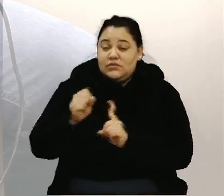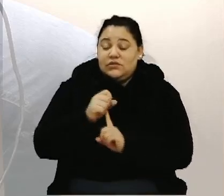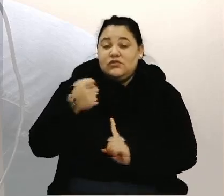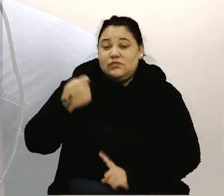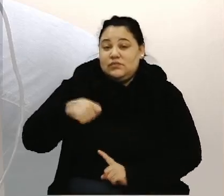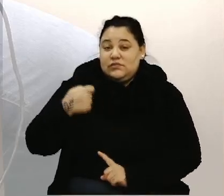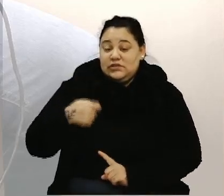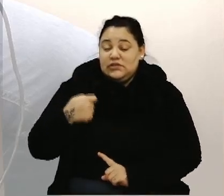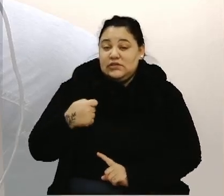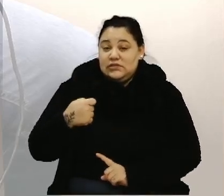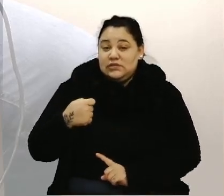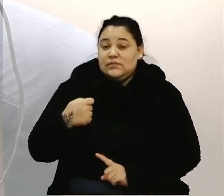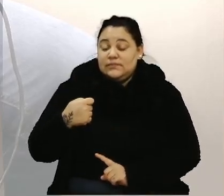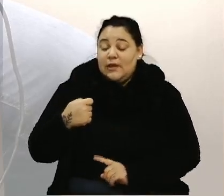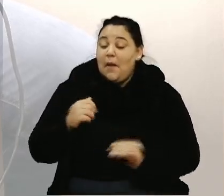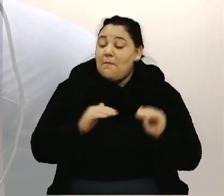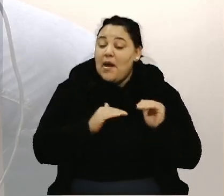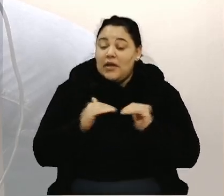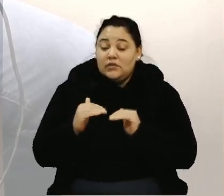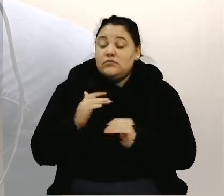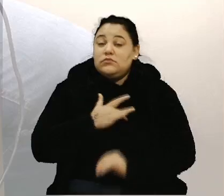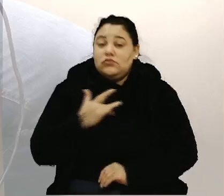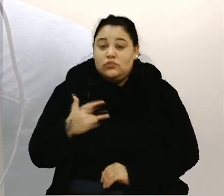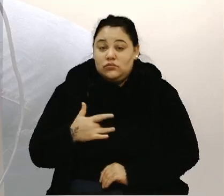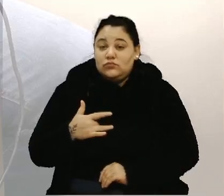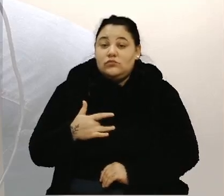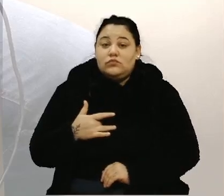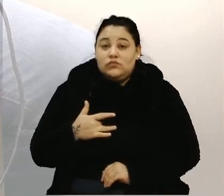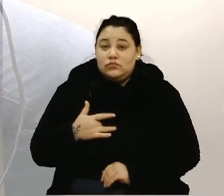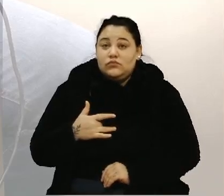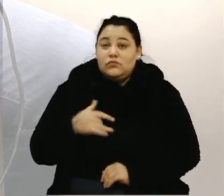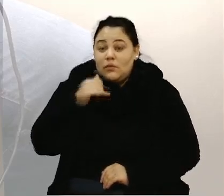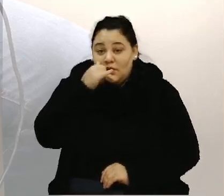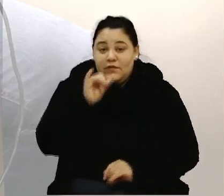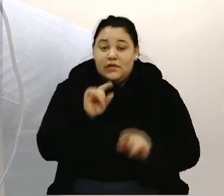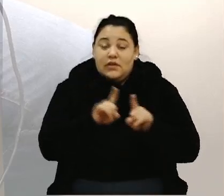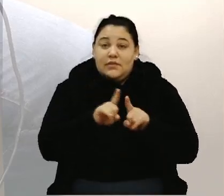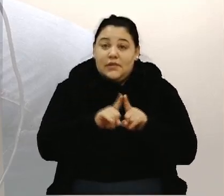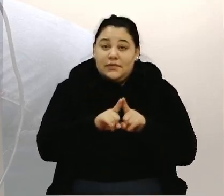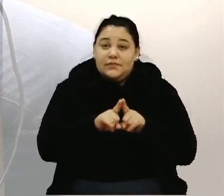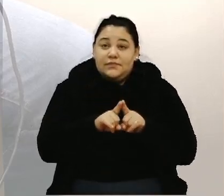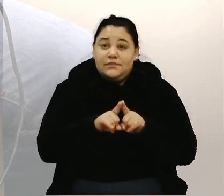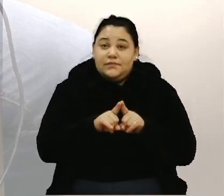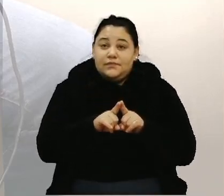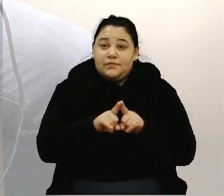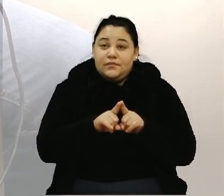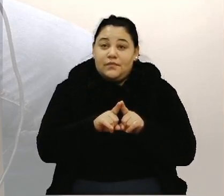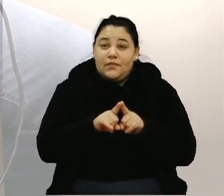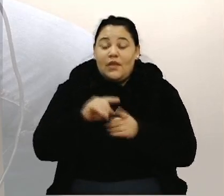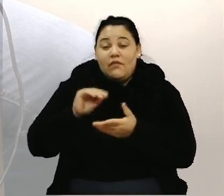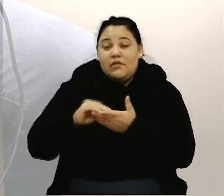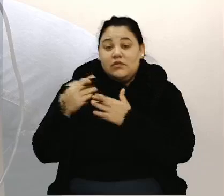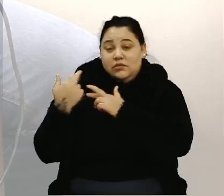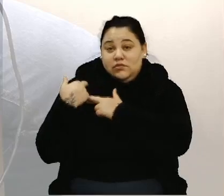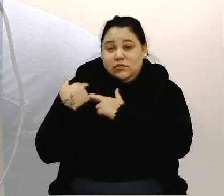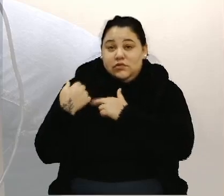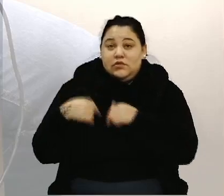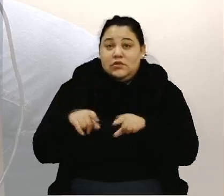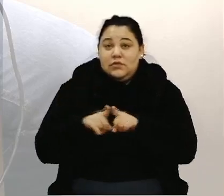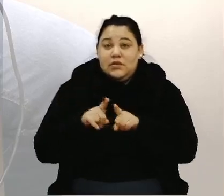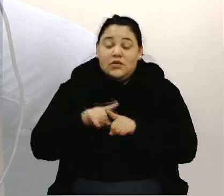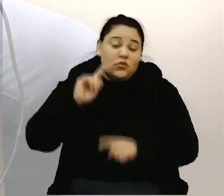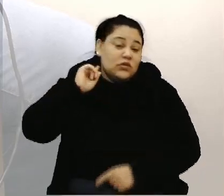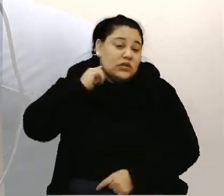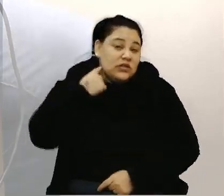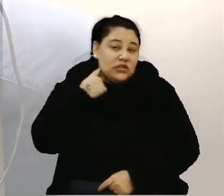estar aliados à saúde, à prevenção, que parte muito por essa irresponsabilidade dos lixos